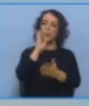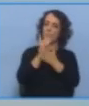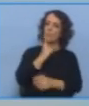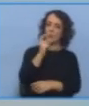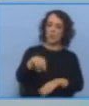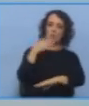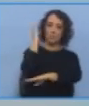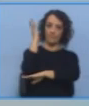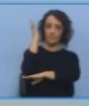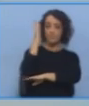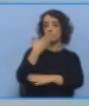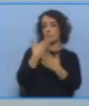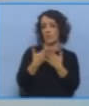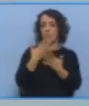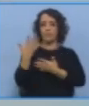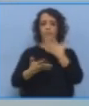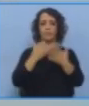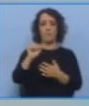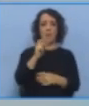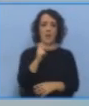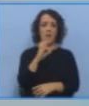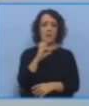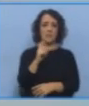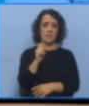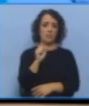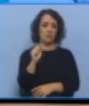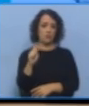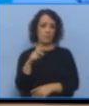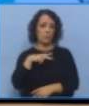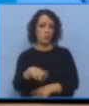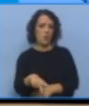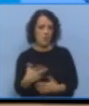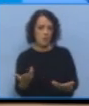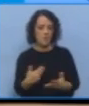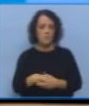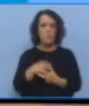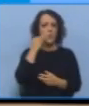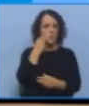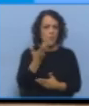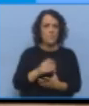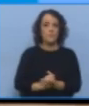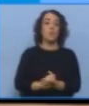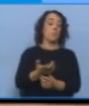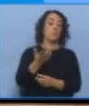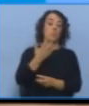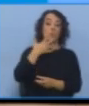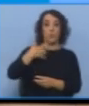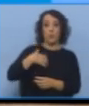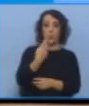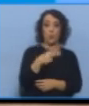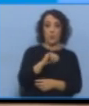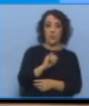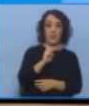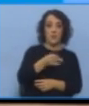Congresso para a própria vitalidade e dinamismo da ACES em Portugal. Olha, primeiro foi uma honra enorme a Uniapac, dentro das